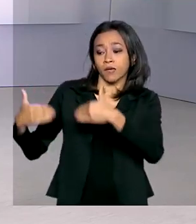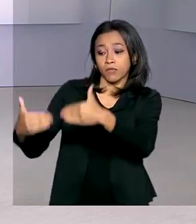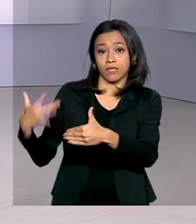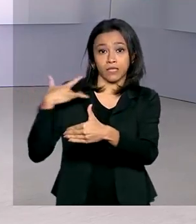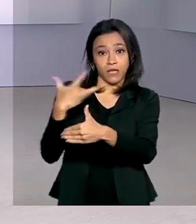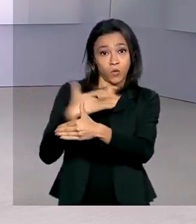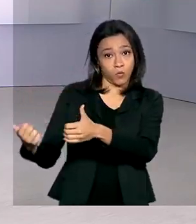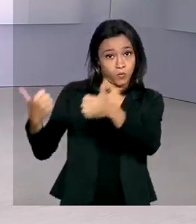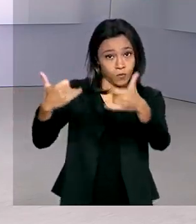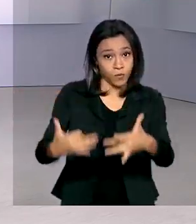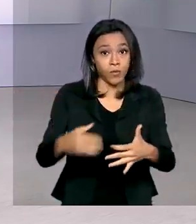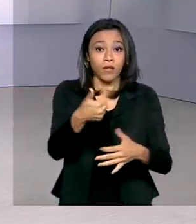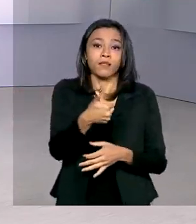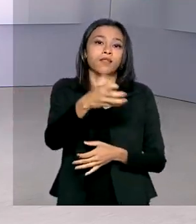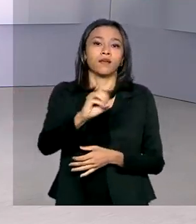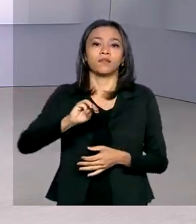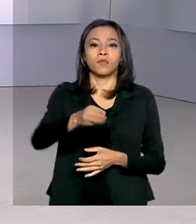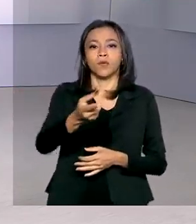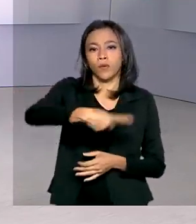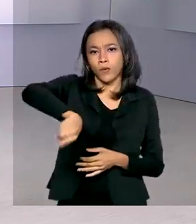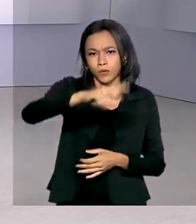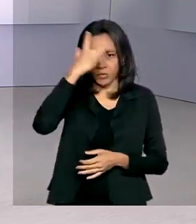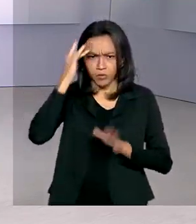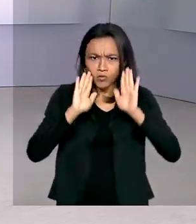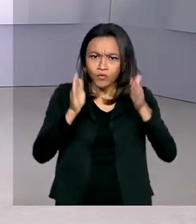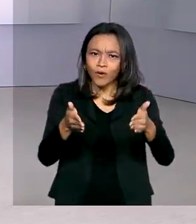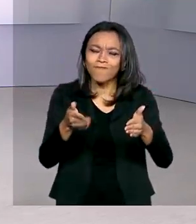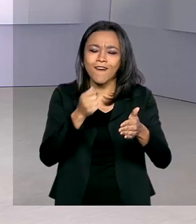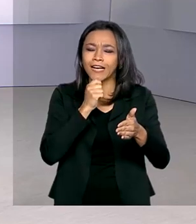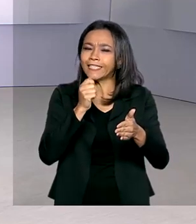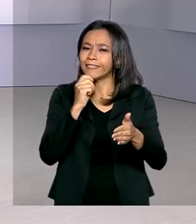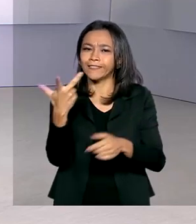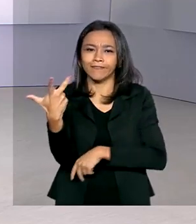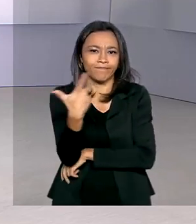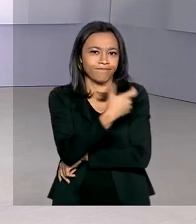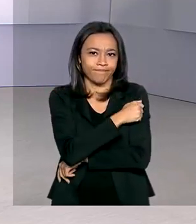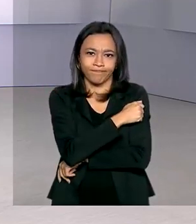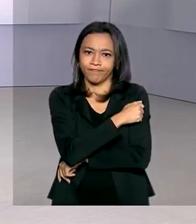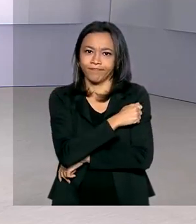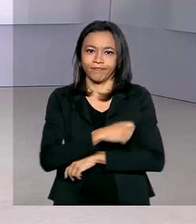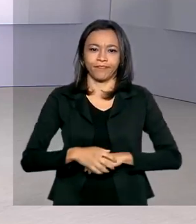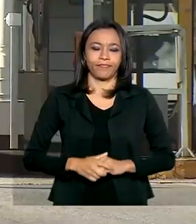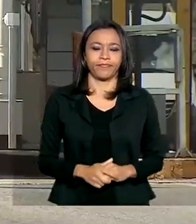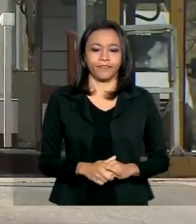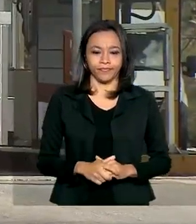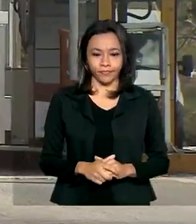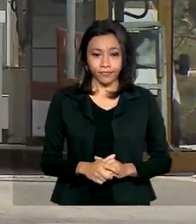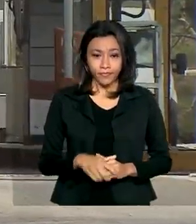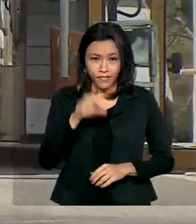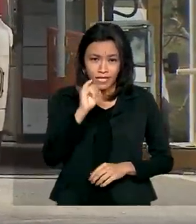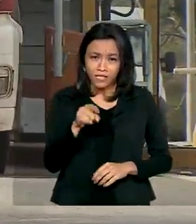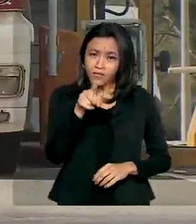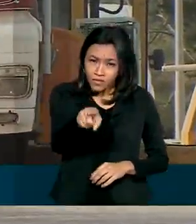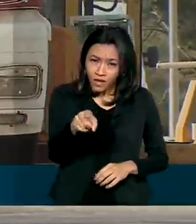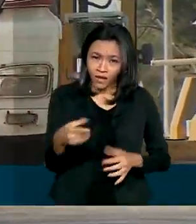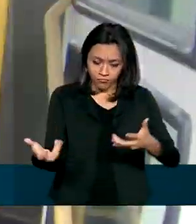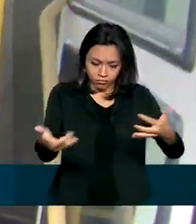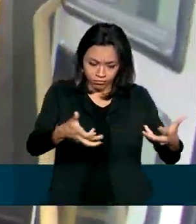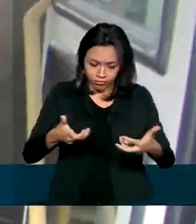Saúde, 10 milhões de pessoas do público-alvo ainda não se vacinaram. Se você é